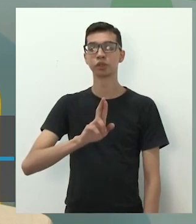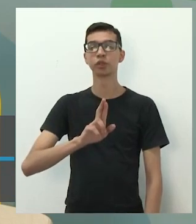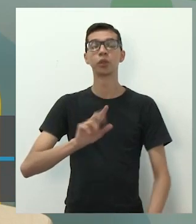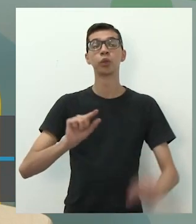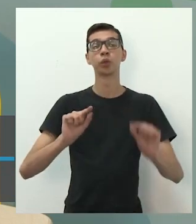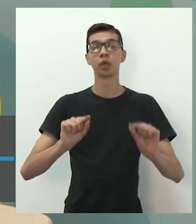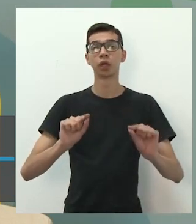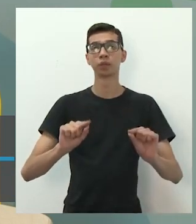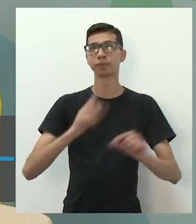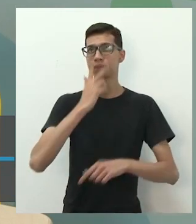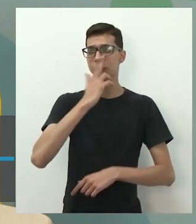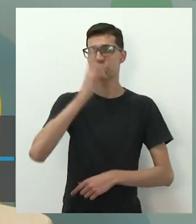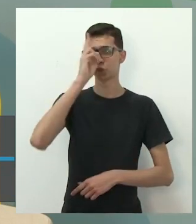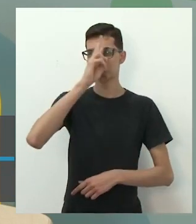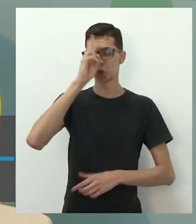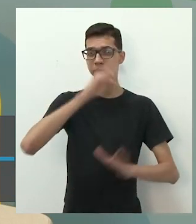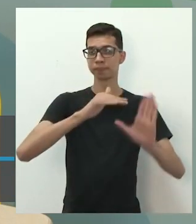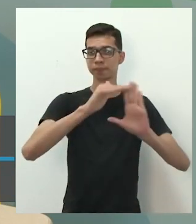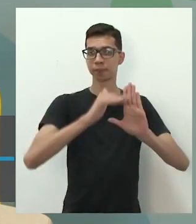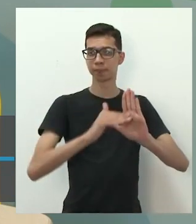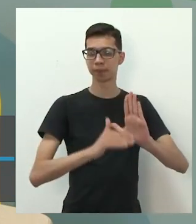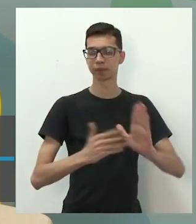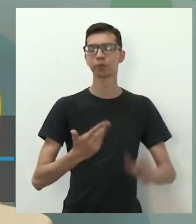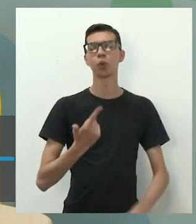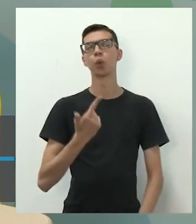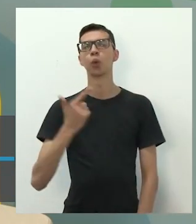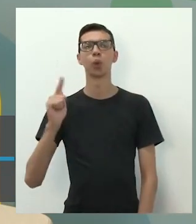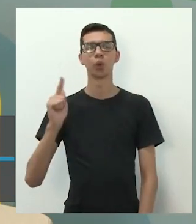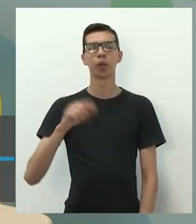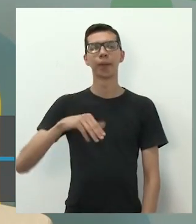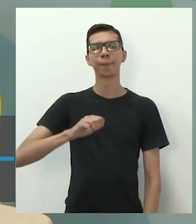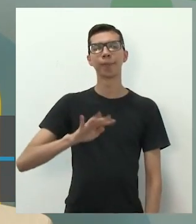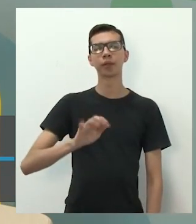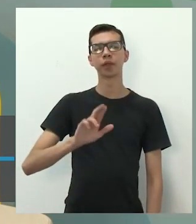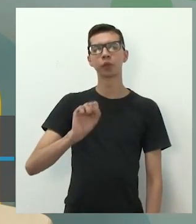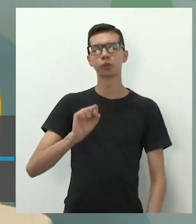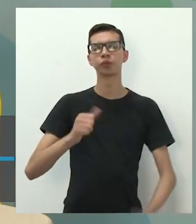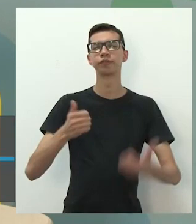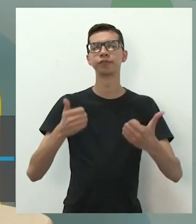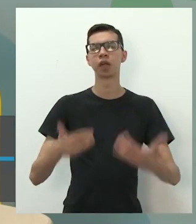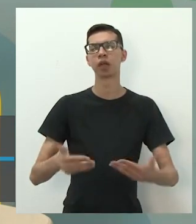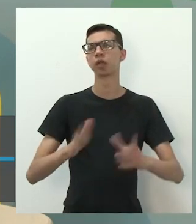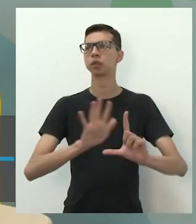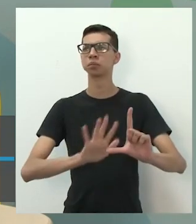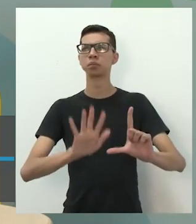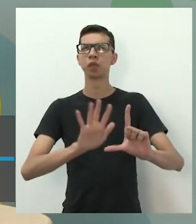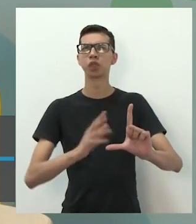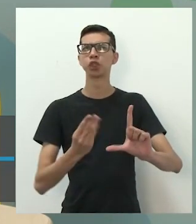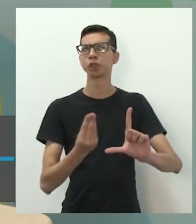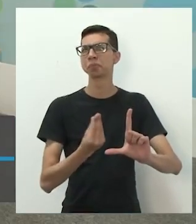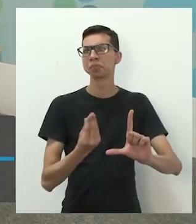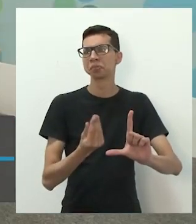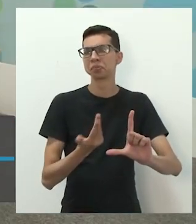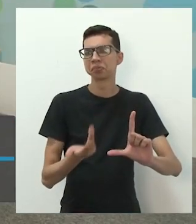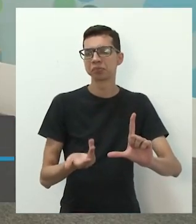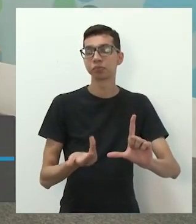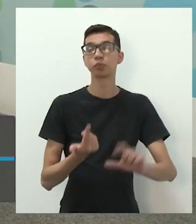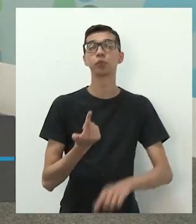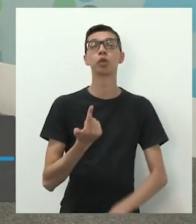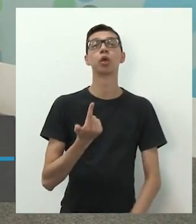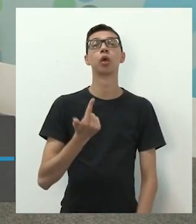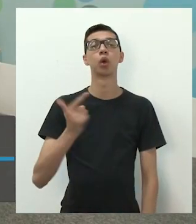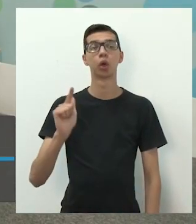São imagens chapadas, disse o Matheus. O Rafael falou, foi o jeito que foi feita. A Lisley, as duas